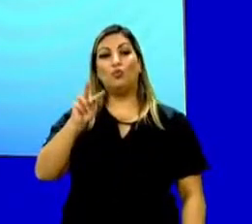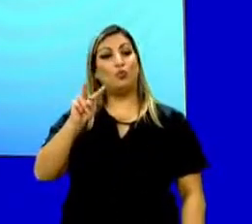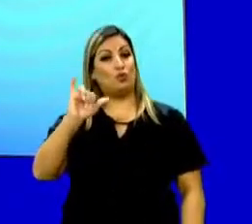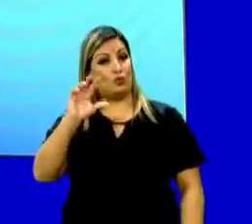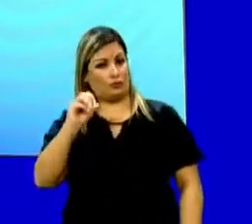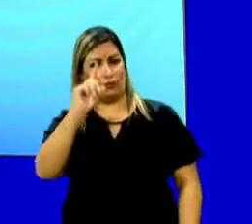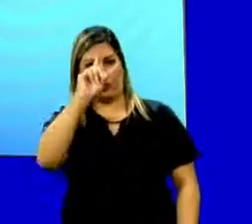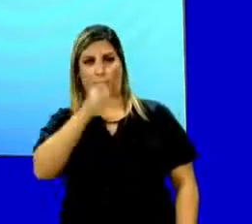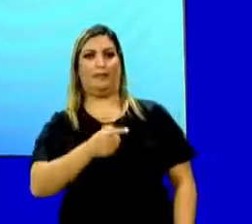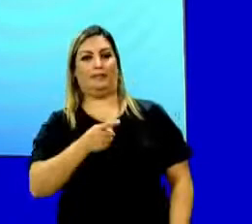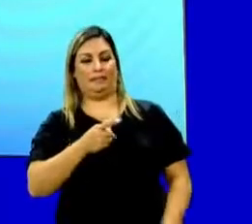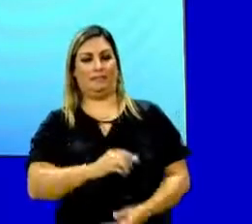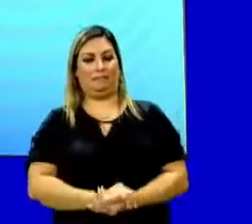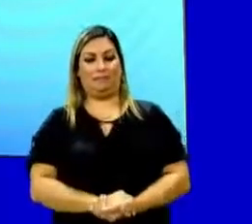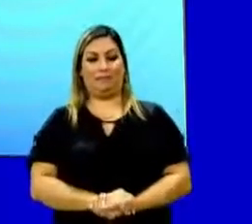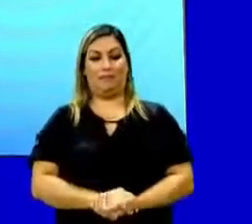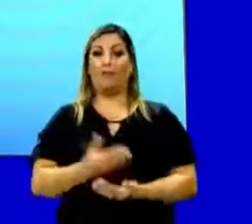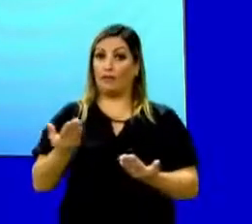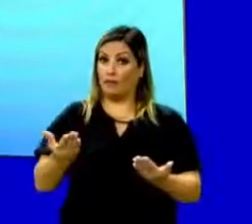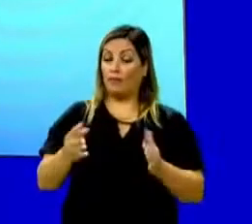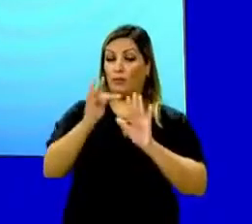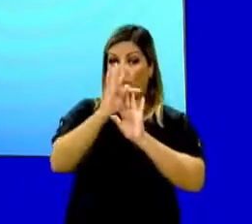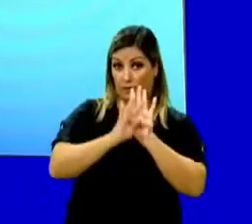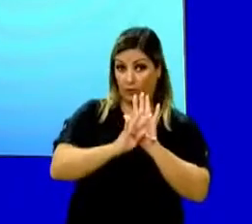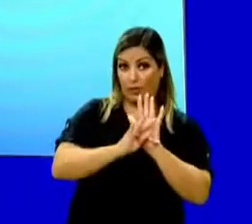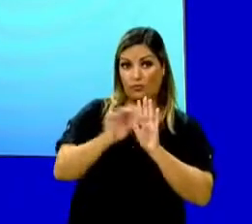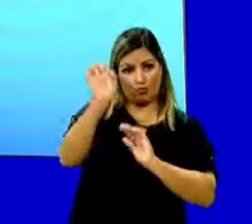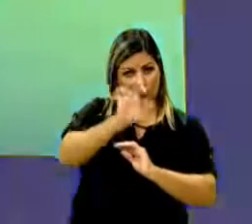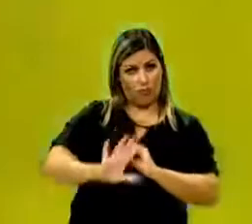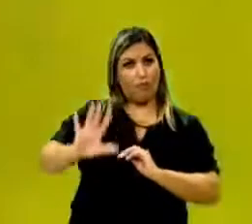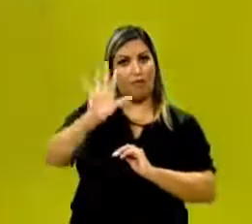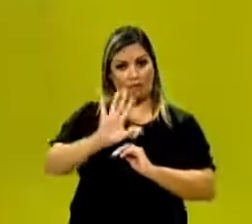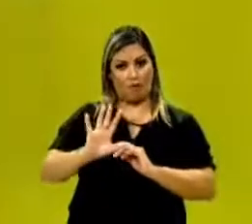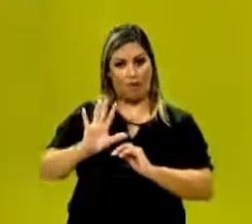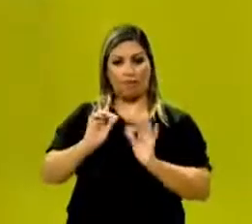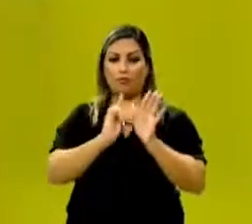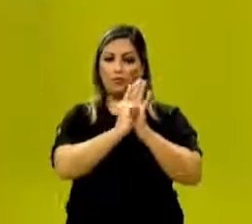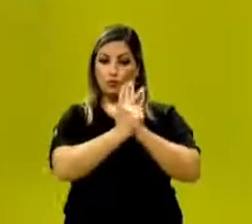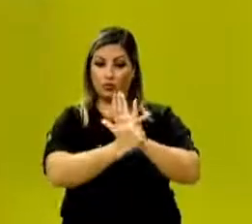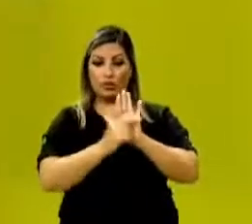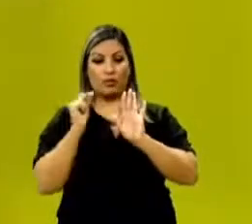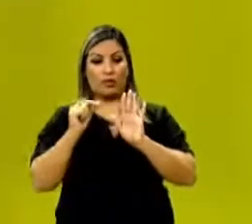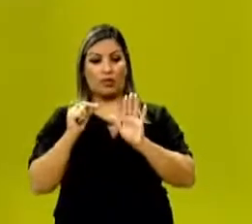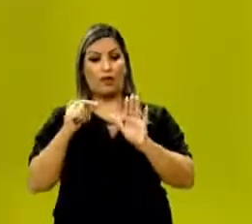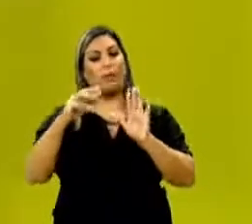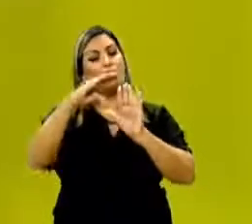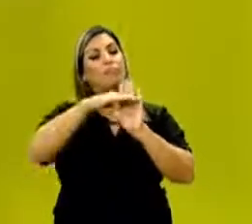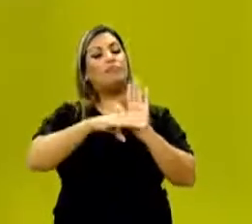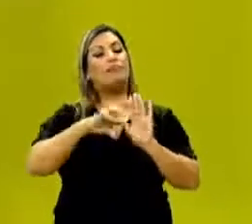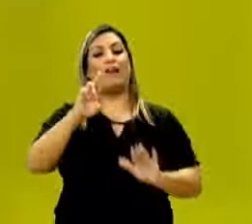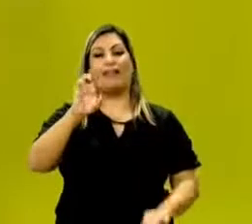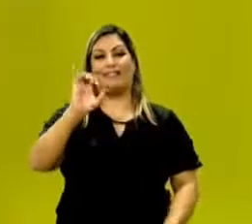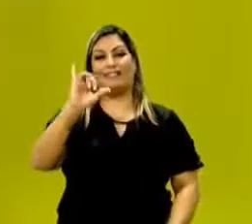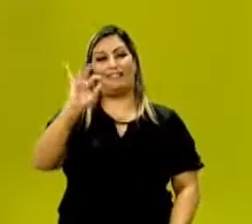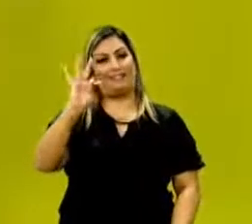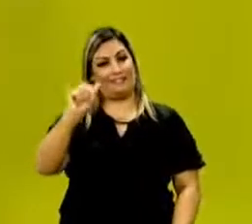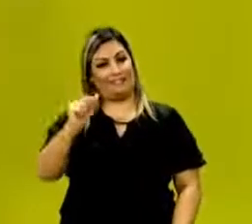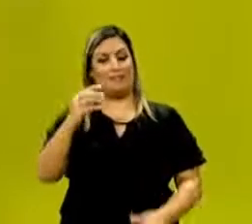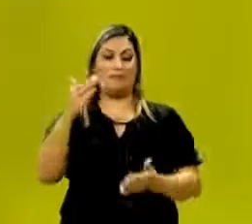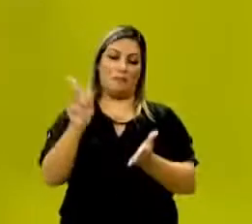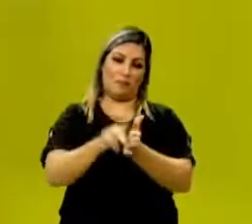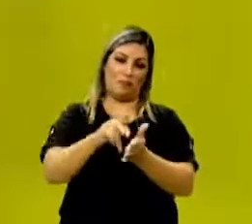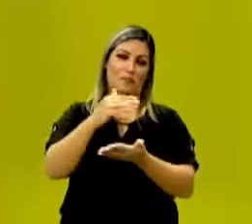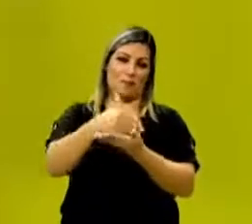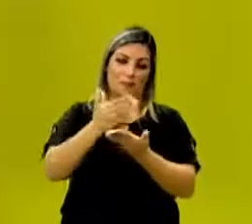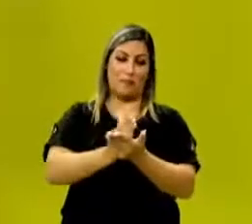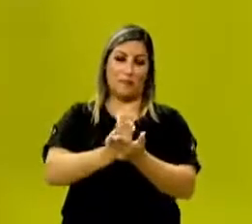ele dá uma ordem. Mas o texto como um todo, né? O gênero textual, uma receita, a receita de um bolo. Então